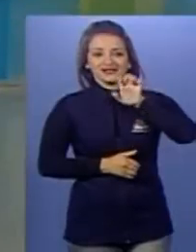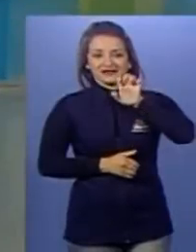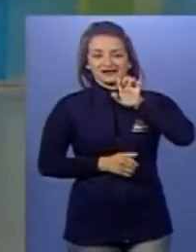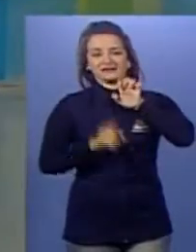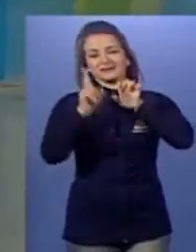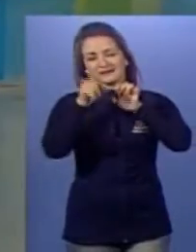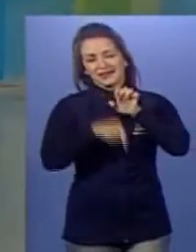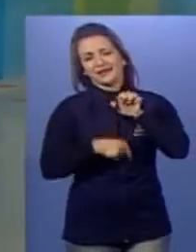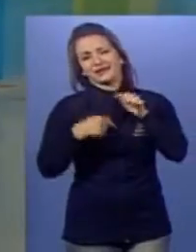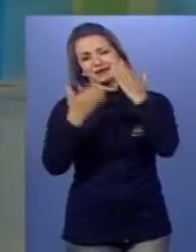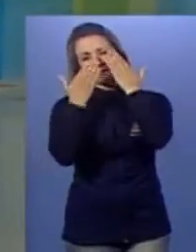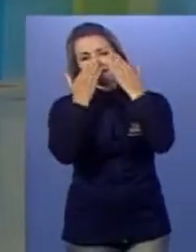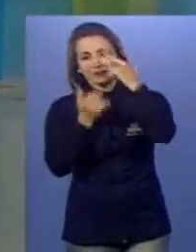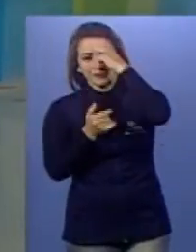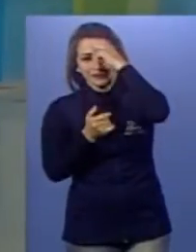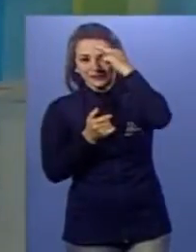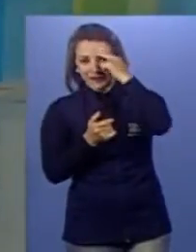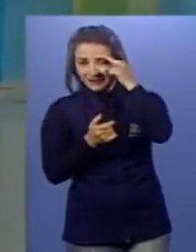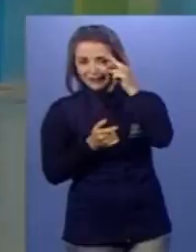agora